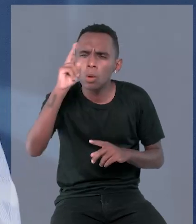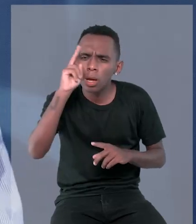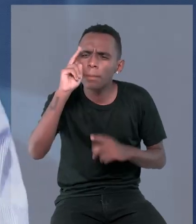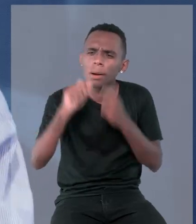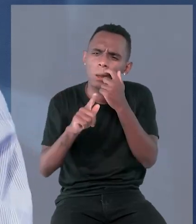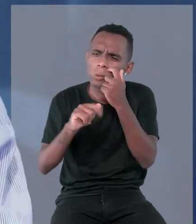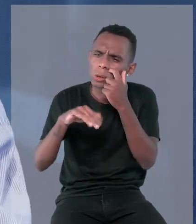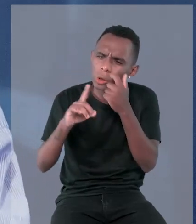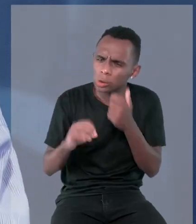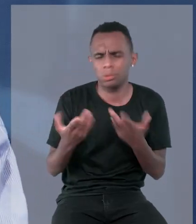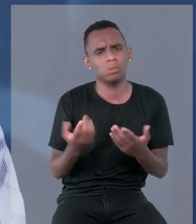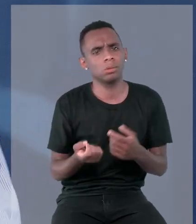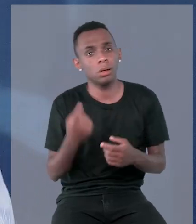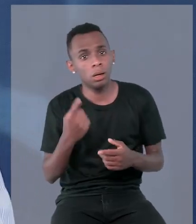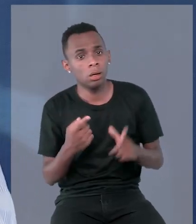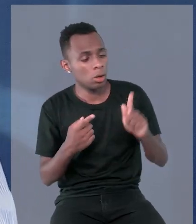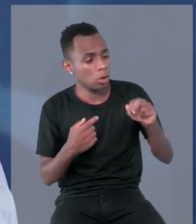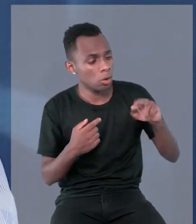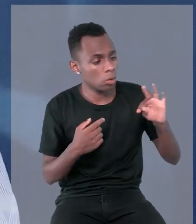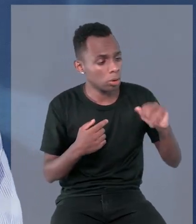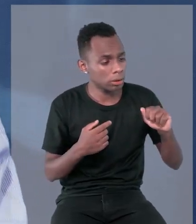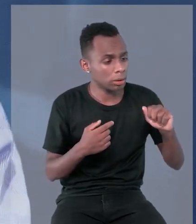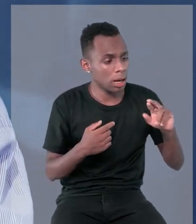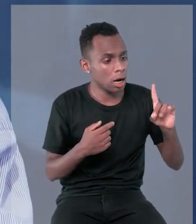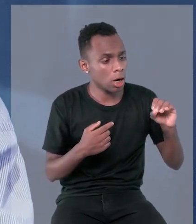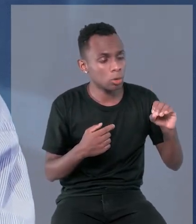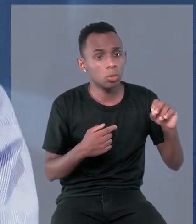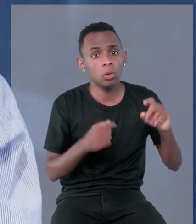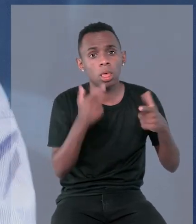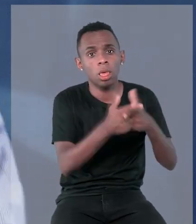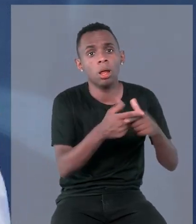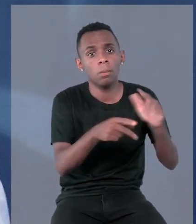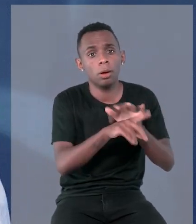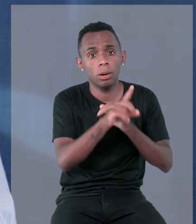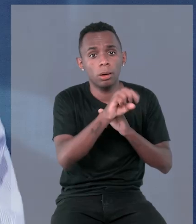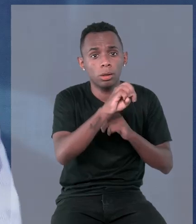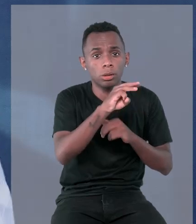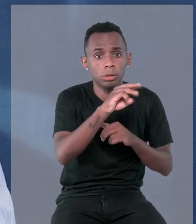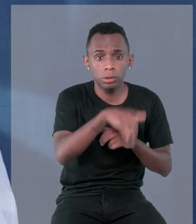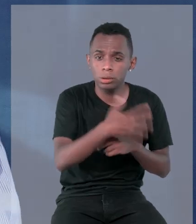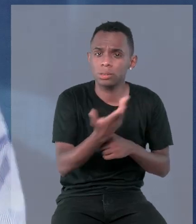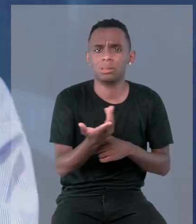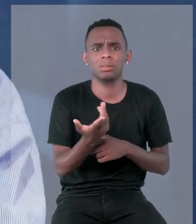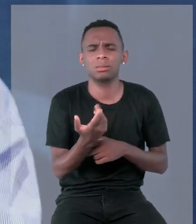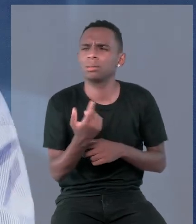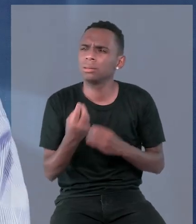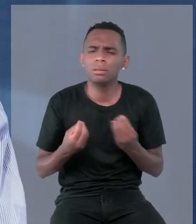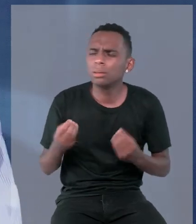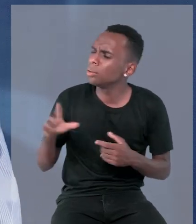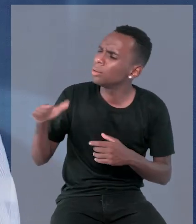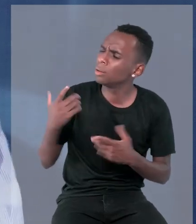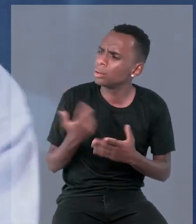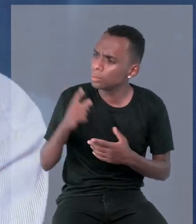Dino Buzzati, é muita coincidência, o cara chama Gotardo, tem apelido de Dinho, Dinho parece com Dino, tem gota. Eu fui cutucar